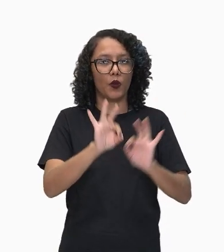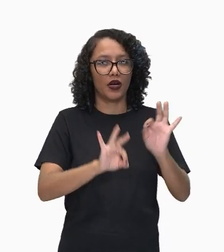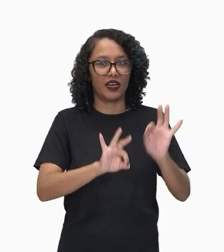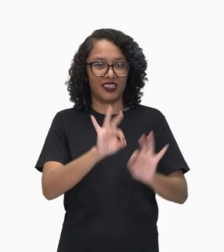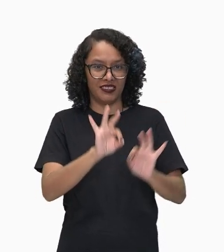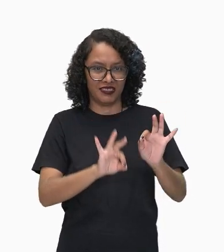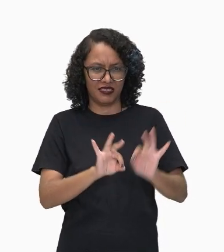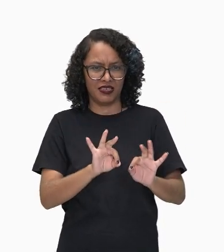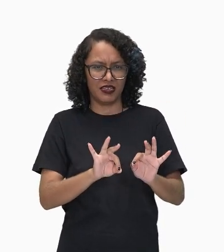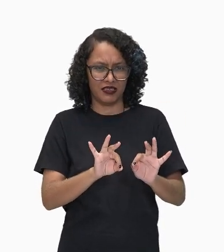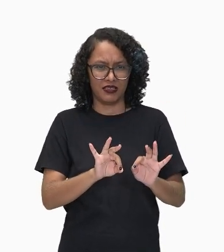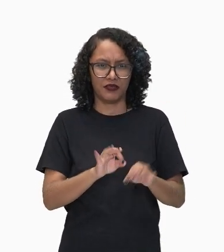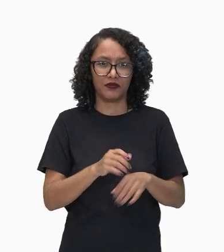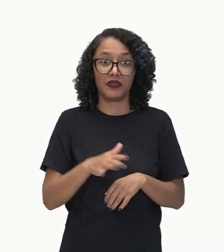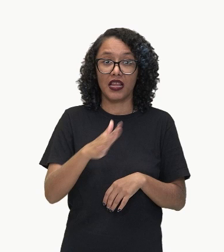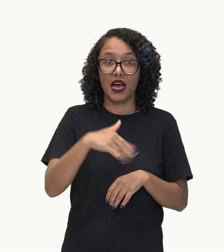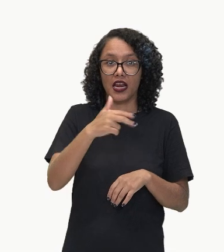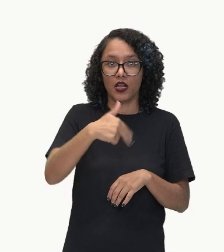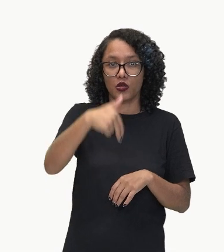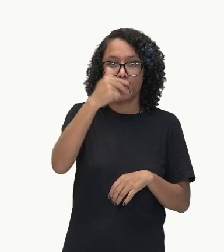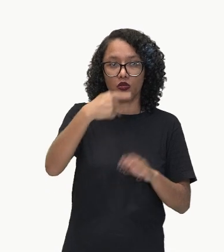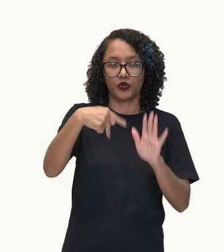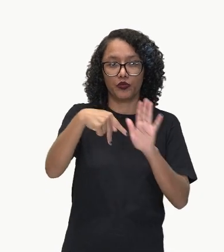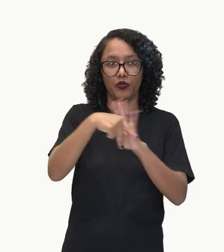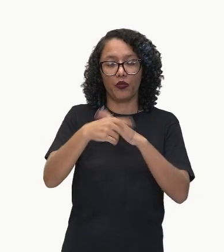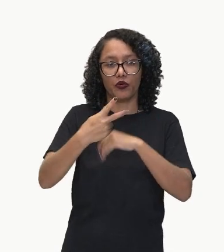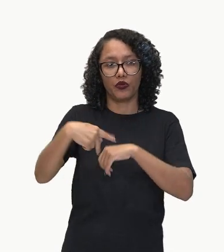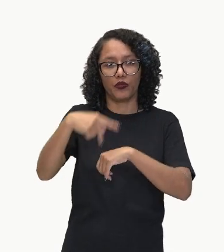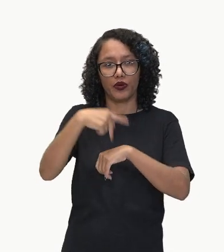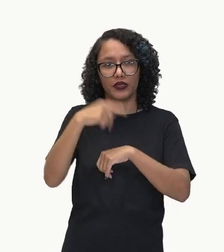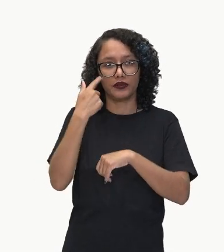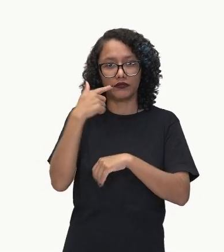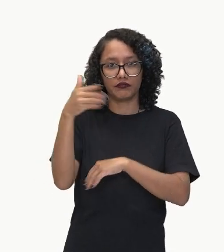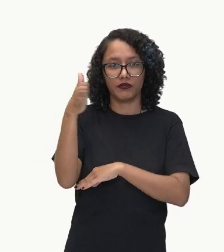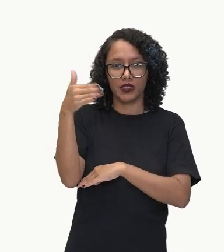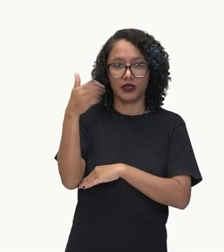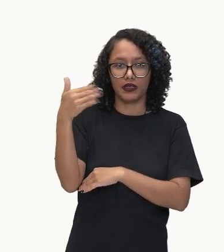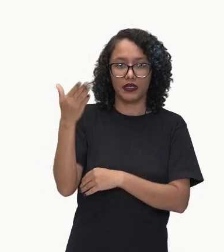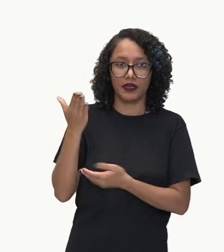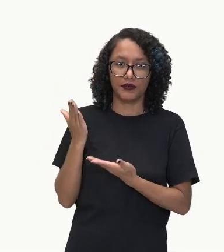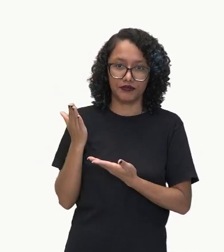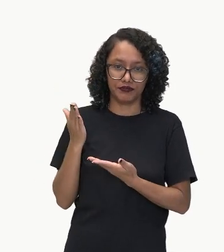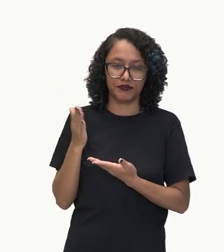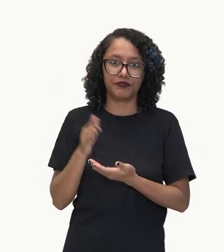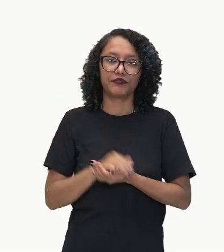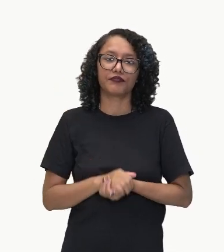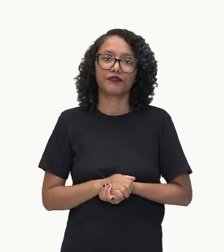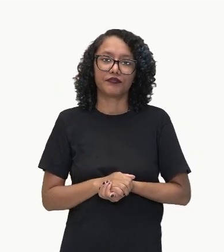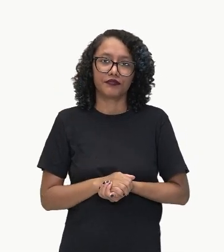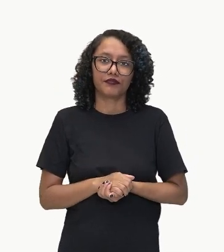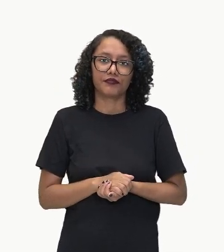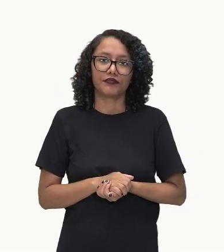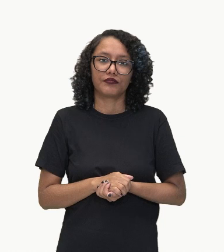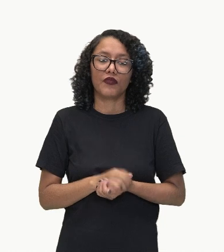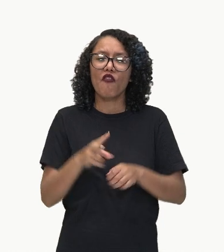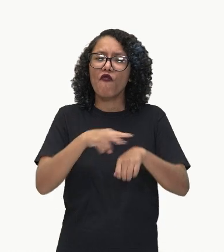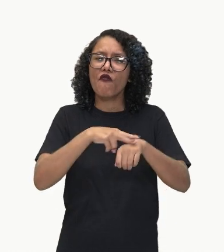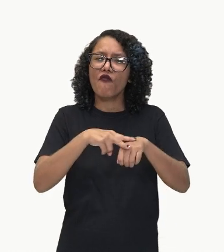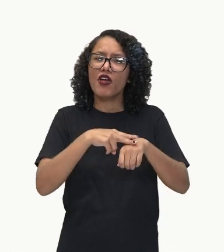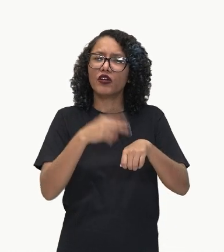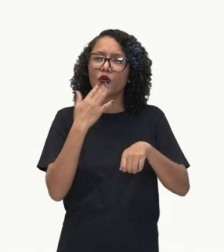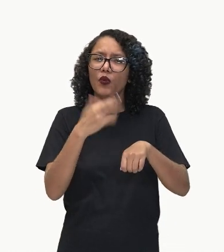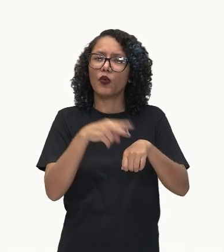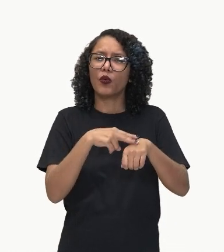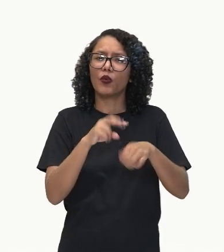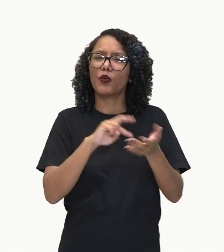está localizada no norte do país. Essa é a bandeira do Paquistão, aonde o verde ele